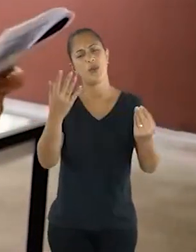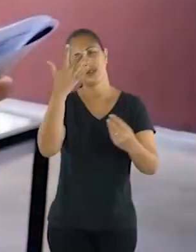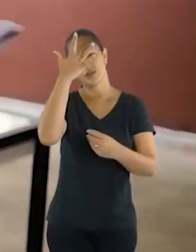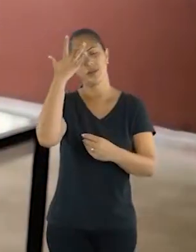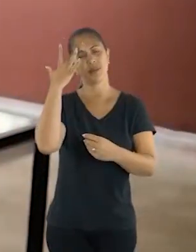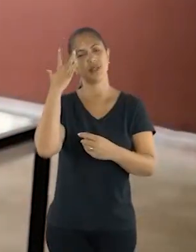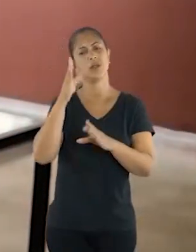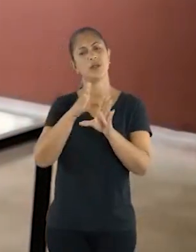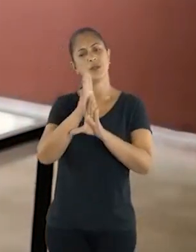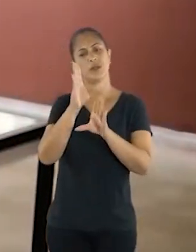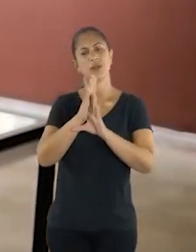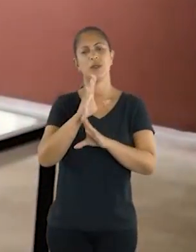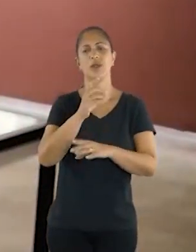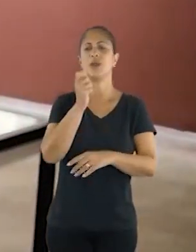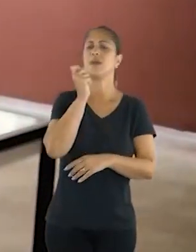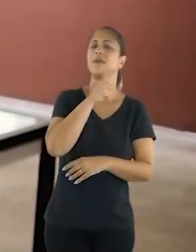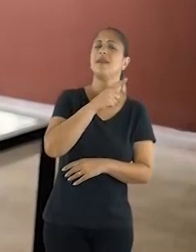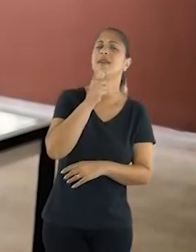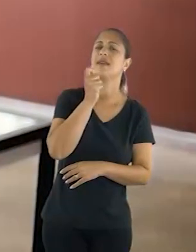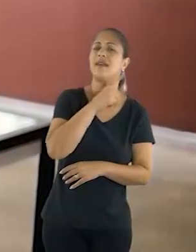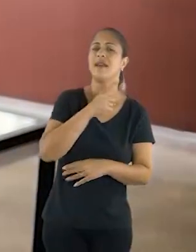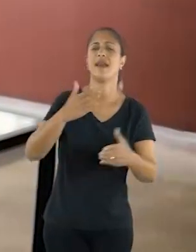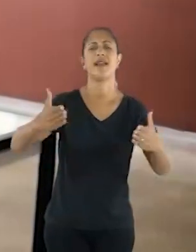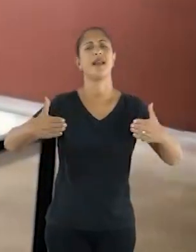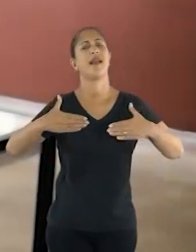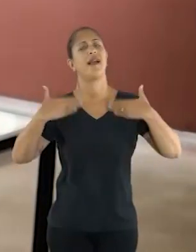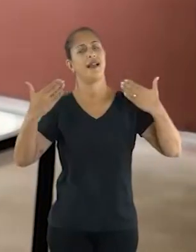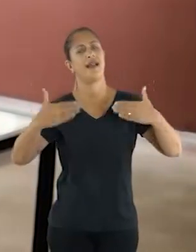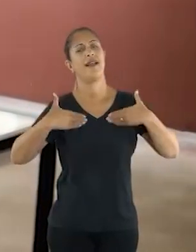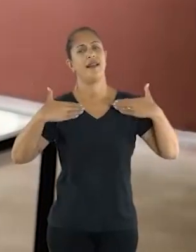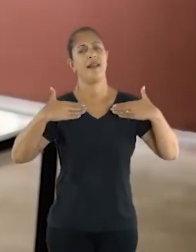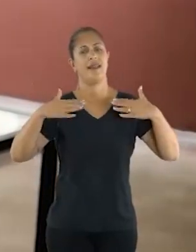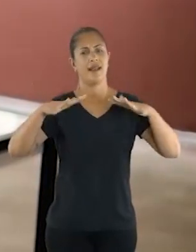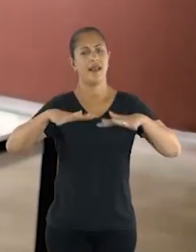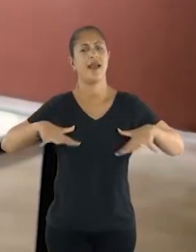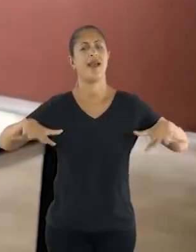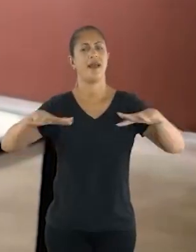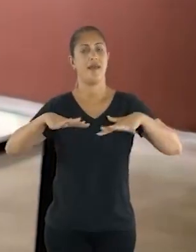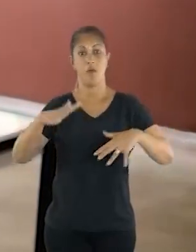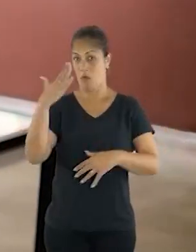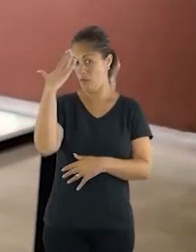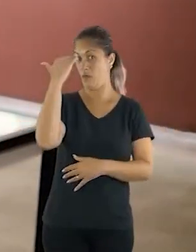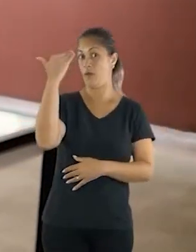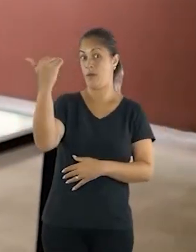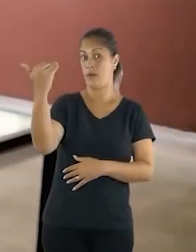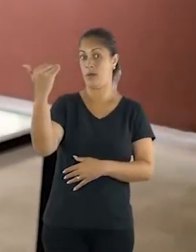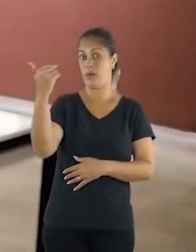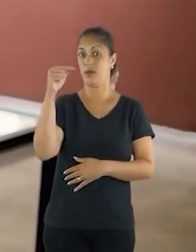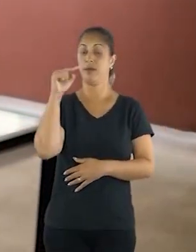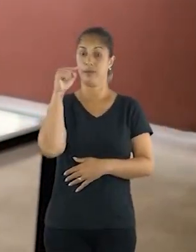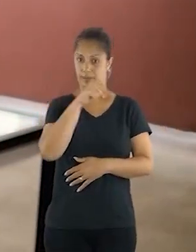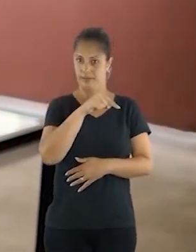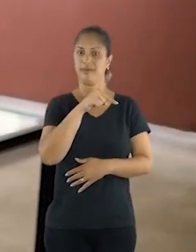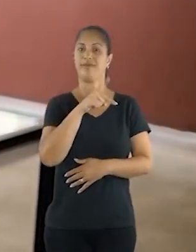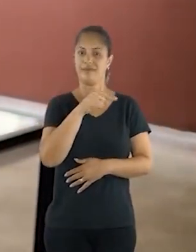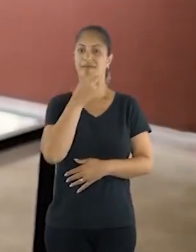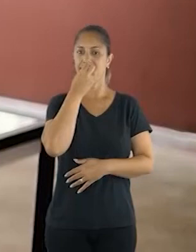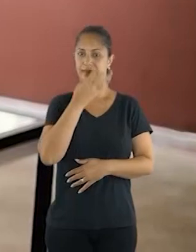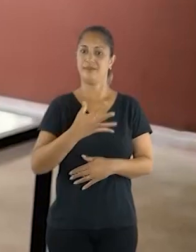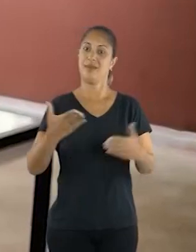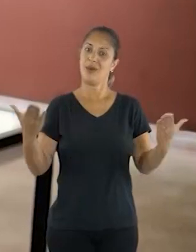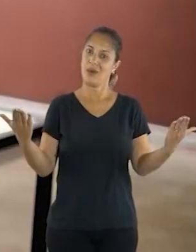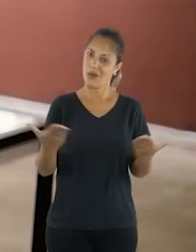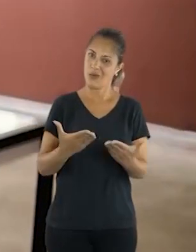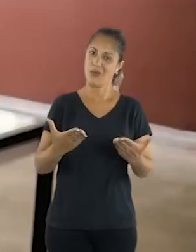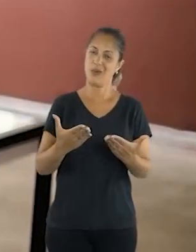fez humor, contou piadas, alegrando o ambiente, ficou famoso, merecido,